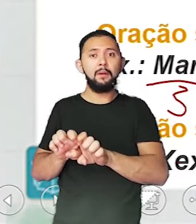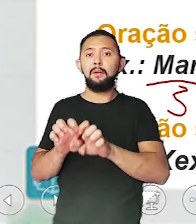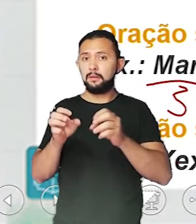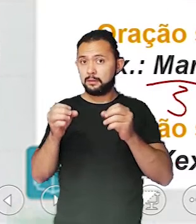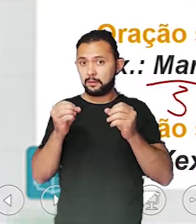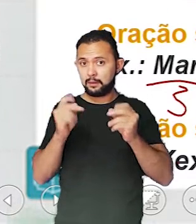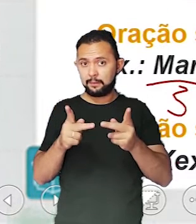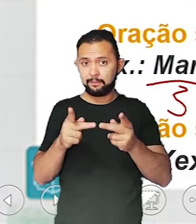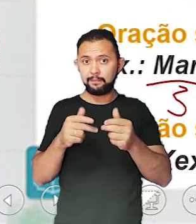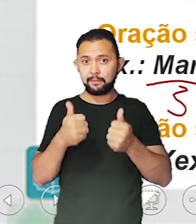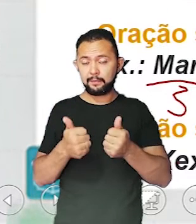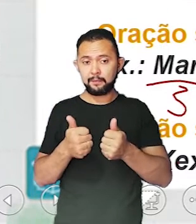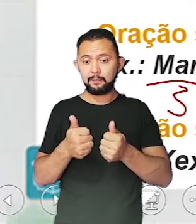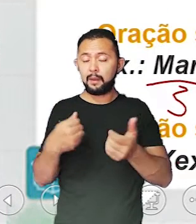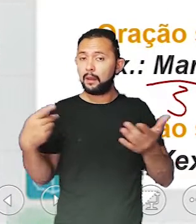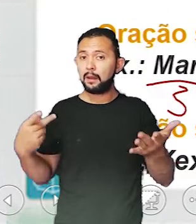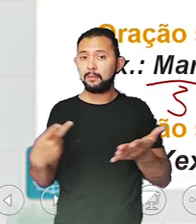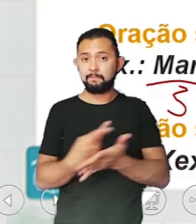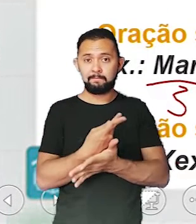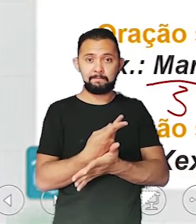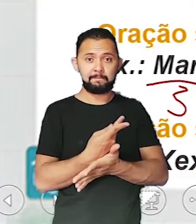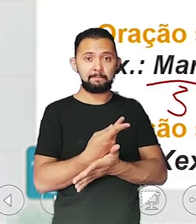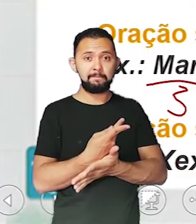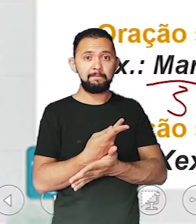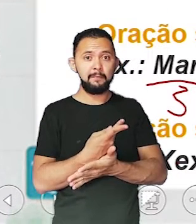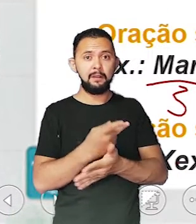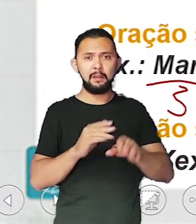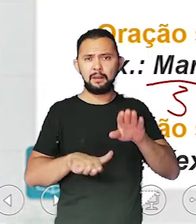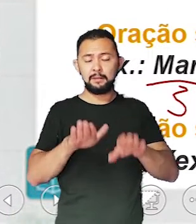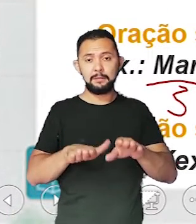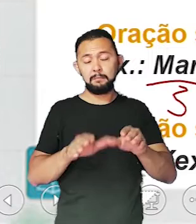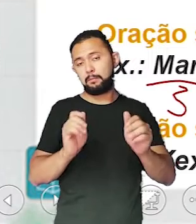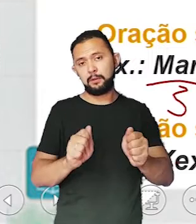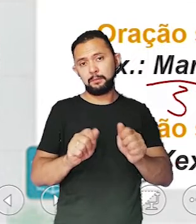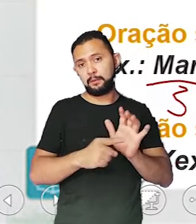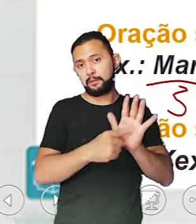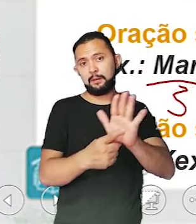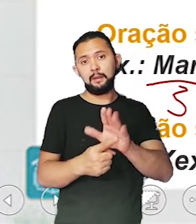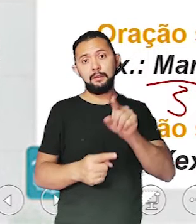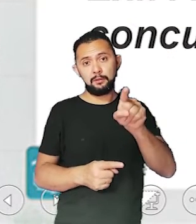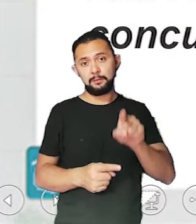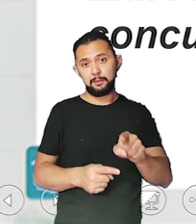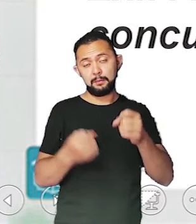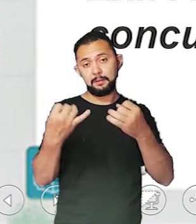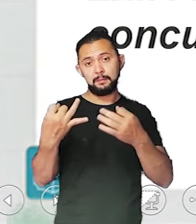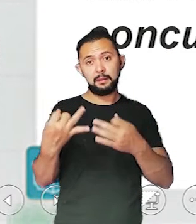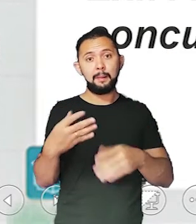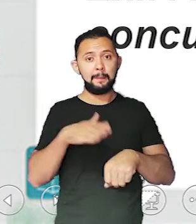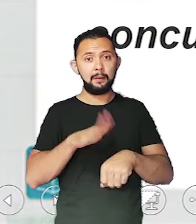estrutura. Acontece que vão ter, às vezes, os dois pontos para trazer essa explicação.